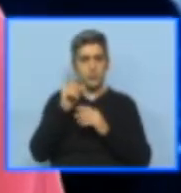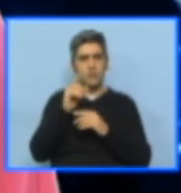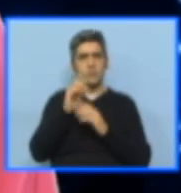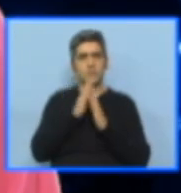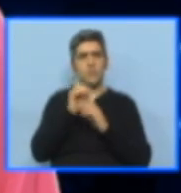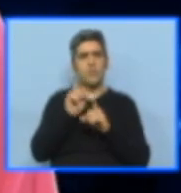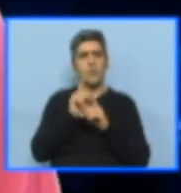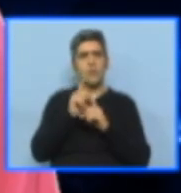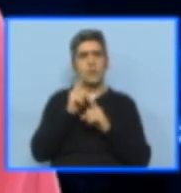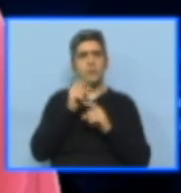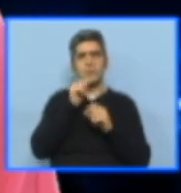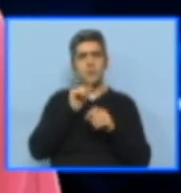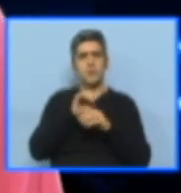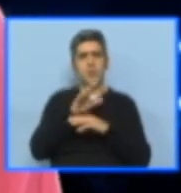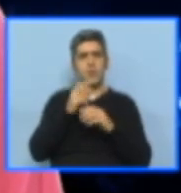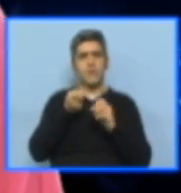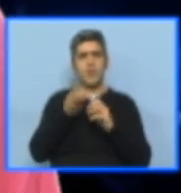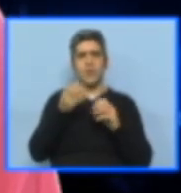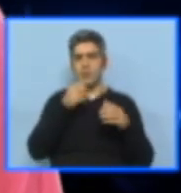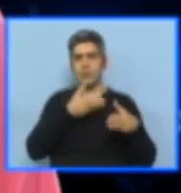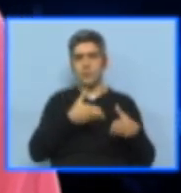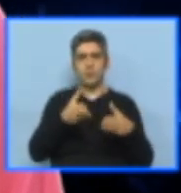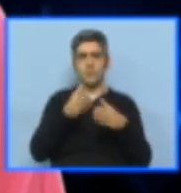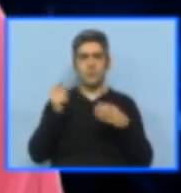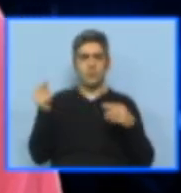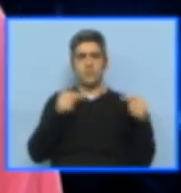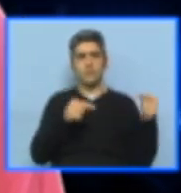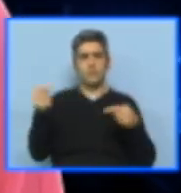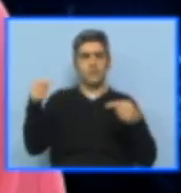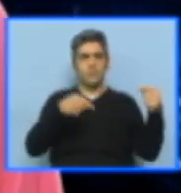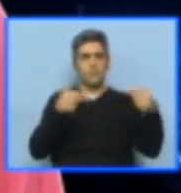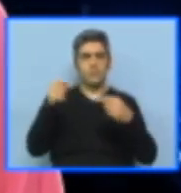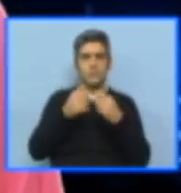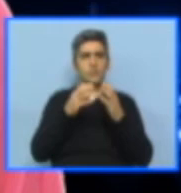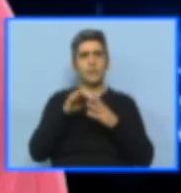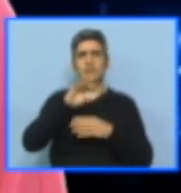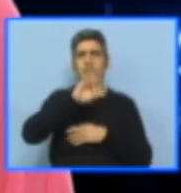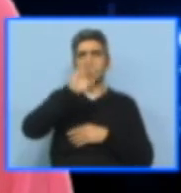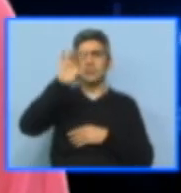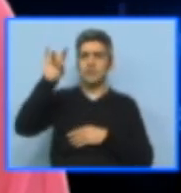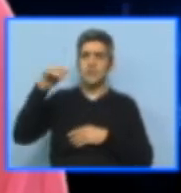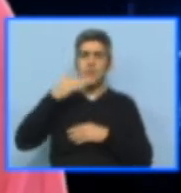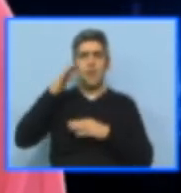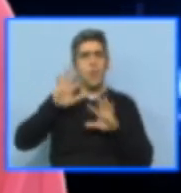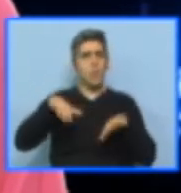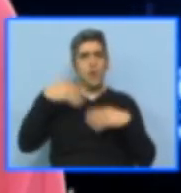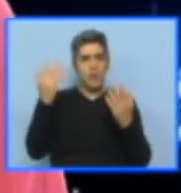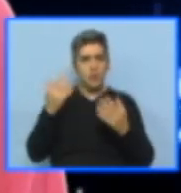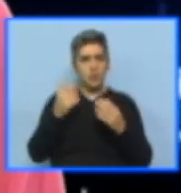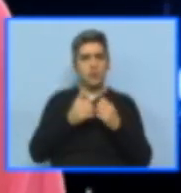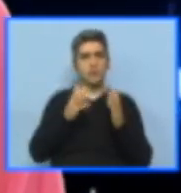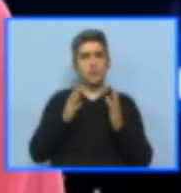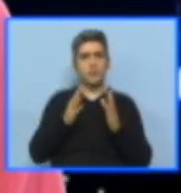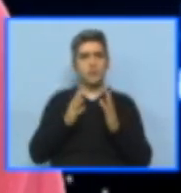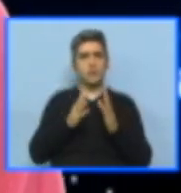santuário é uma espécie de mar onde desaguam vários rios. E eu acho que é isso mesmo. São pessoas de todos os sítios, de todas as idades, com todos